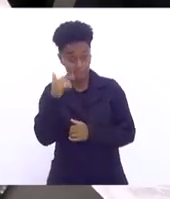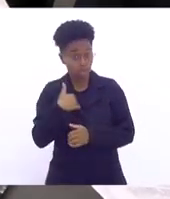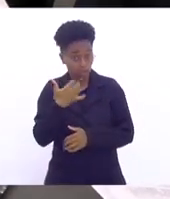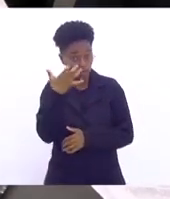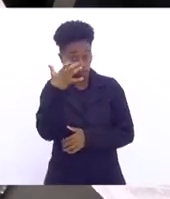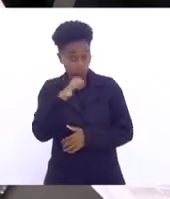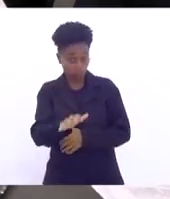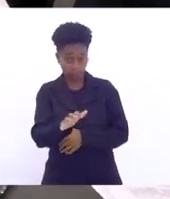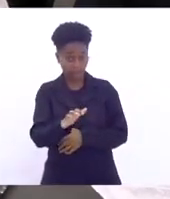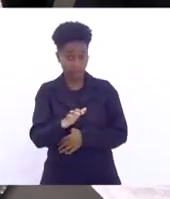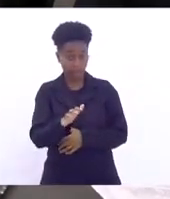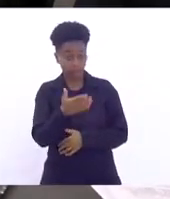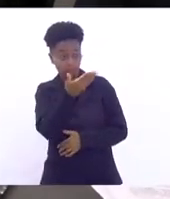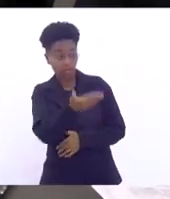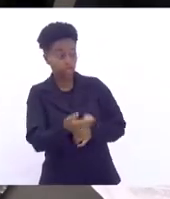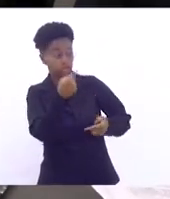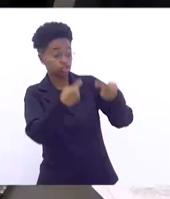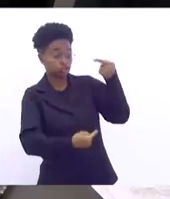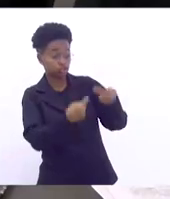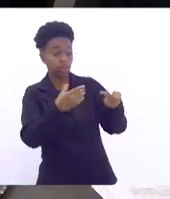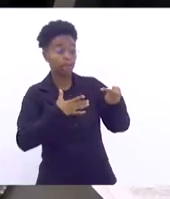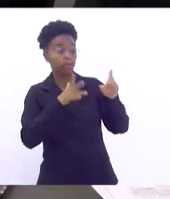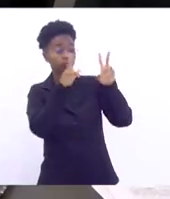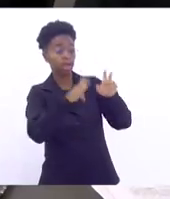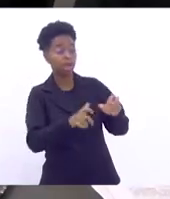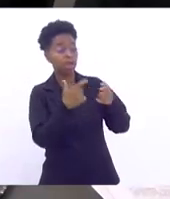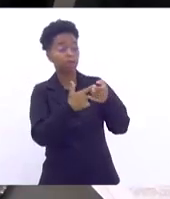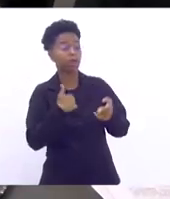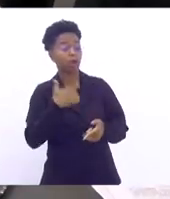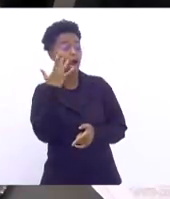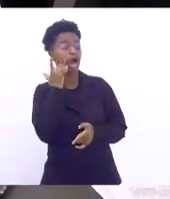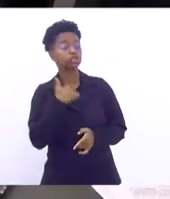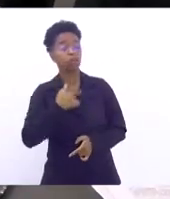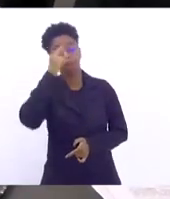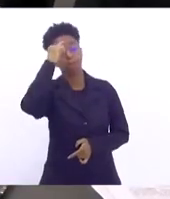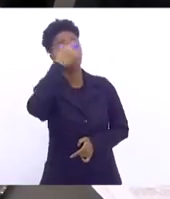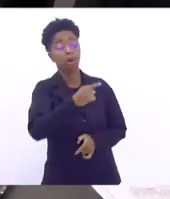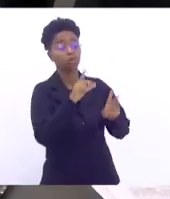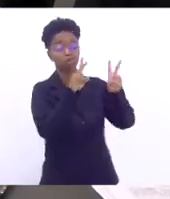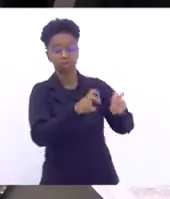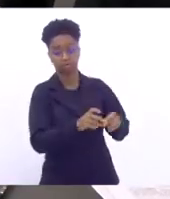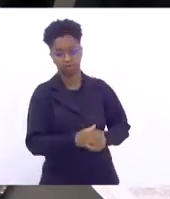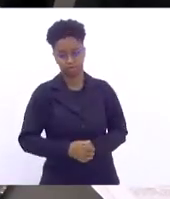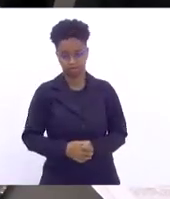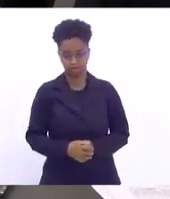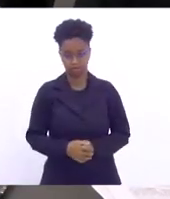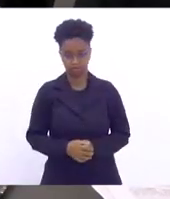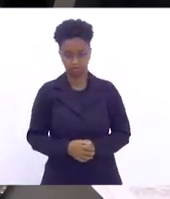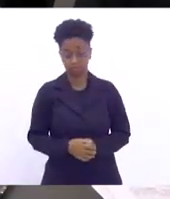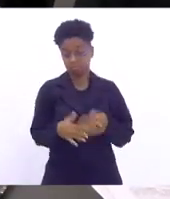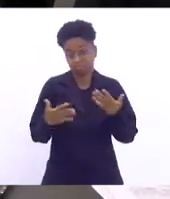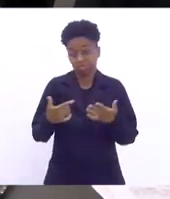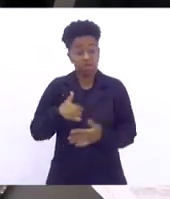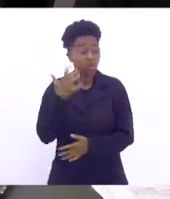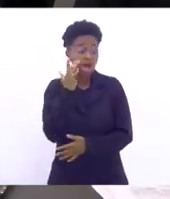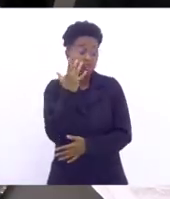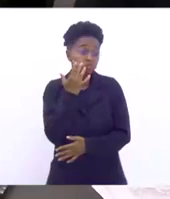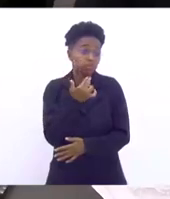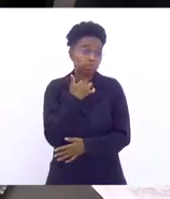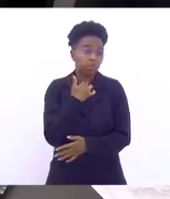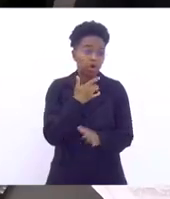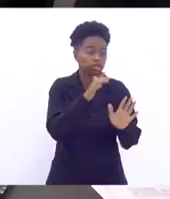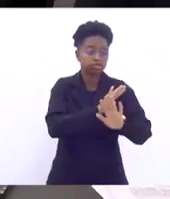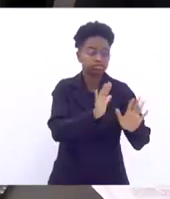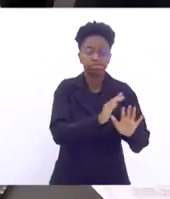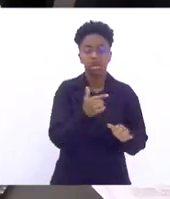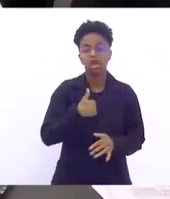coleguinha discuta meu tema porque eu acho que eu sou o dono do tema ou a dona do tema aí eu acho que não tem que ter eu